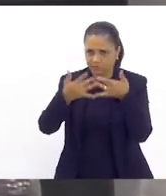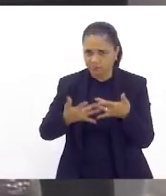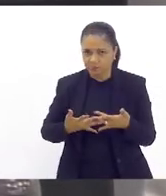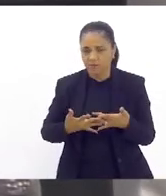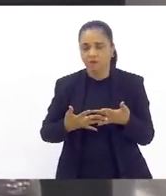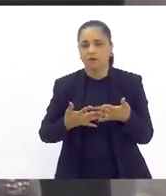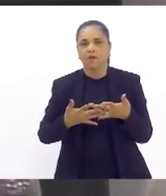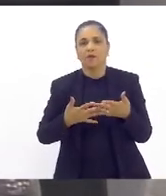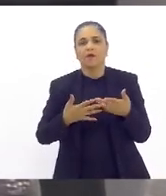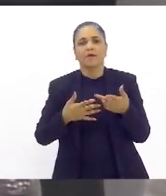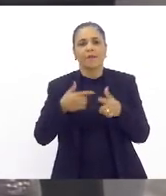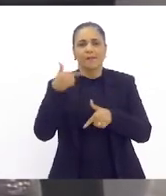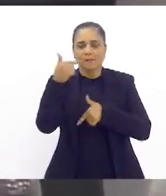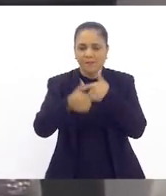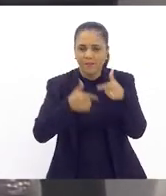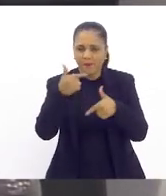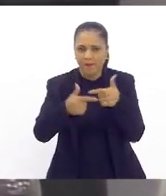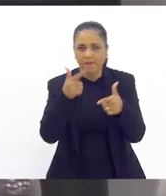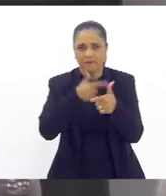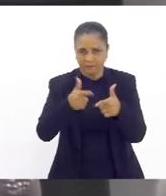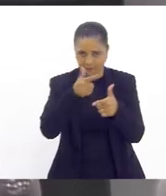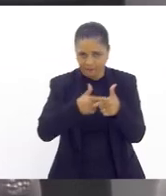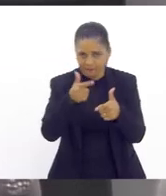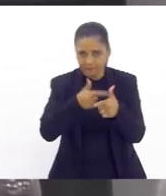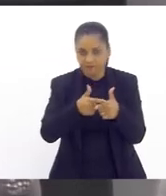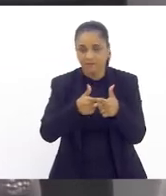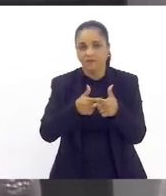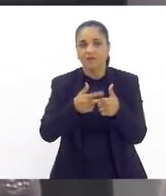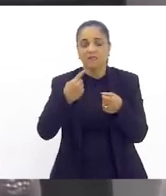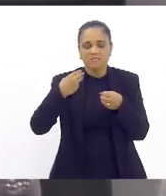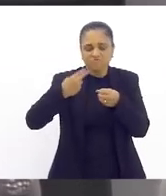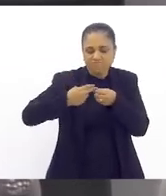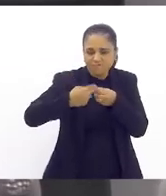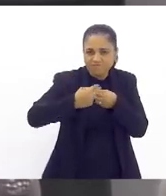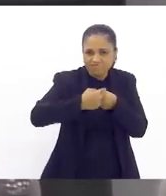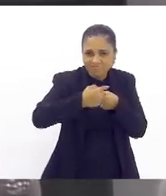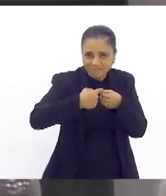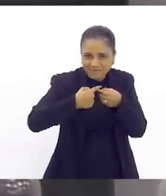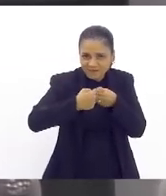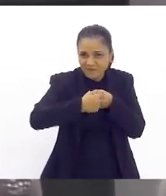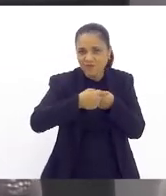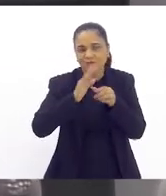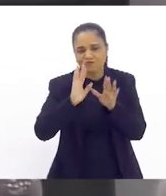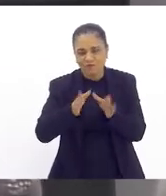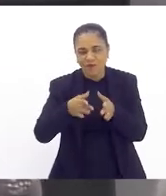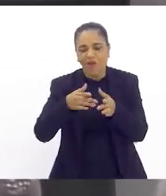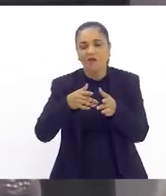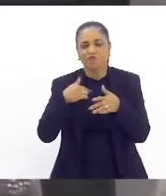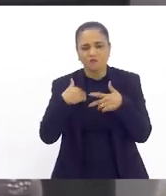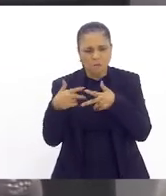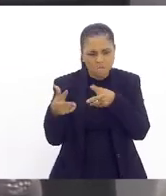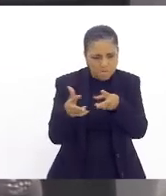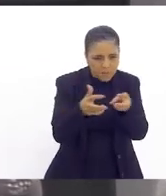tem enfrentado em quase todas as cidades do interior o que a gente sente na prática que esses problemas tem crescido muito nesses últimos anos